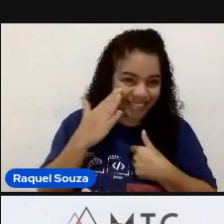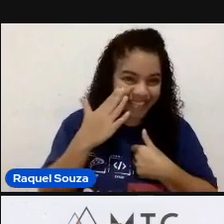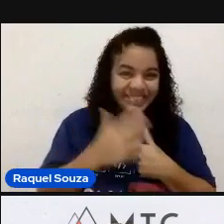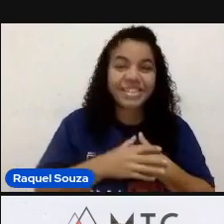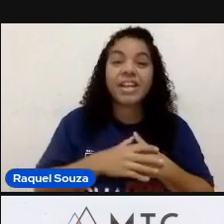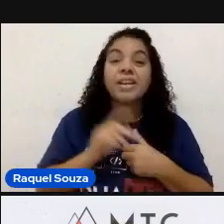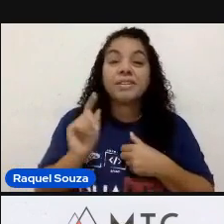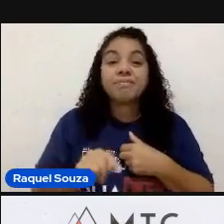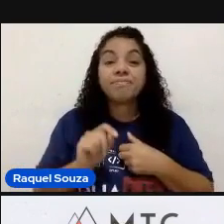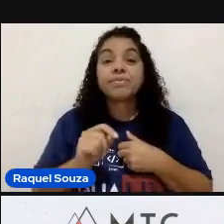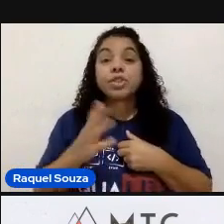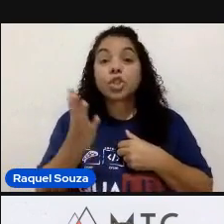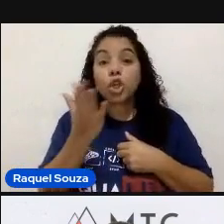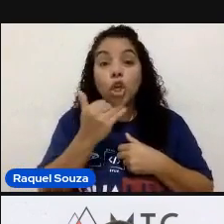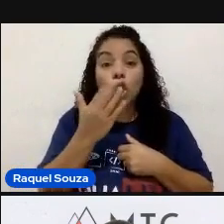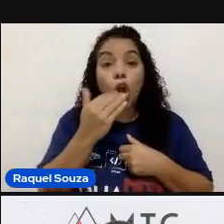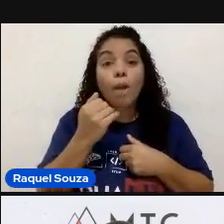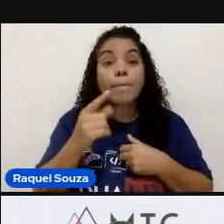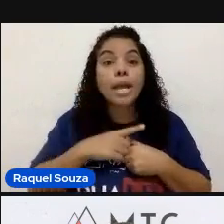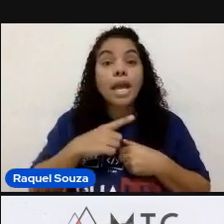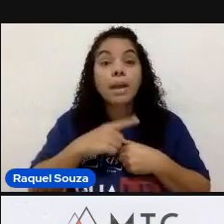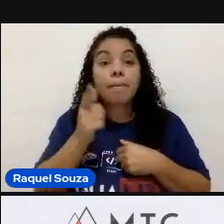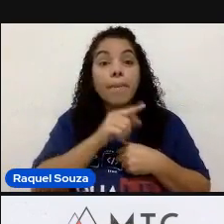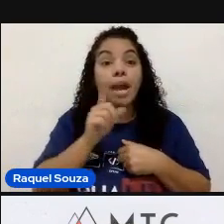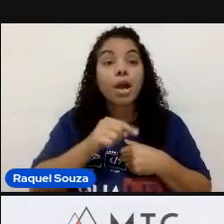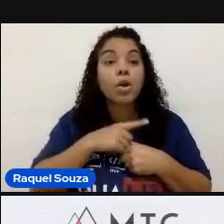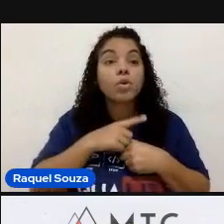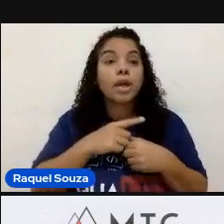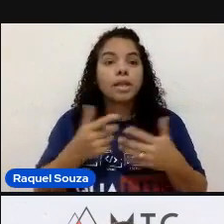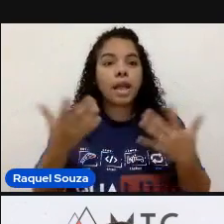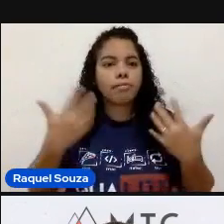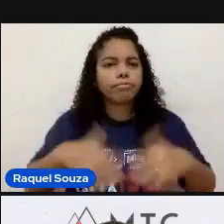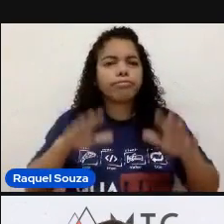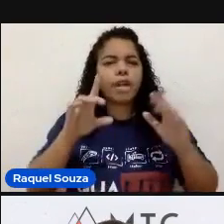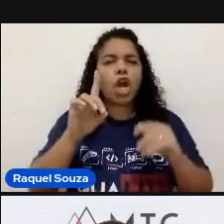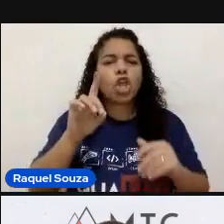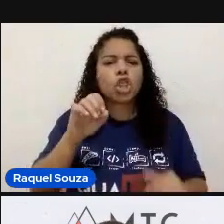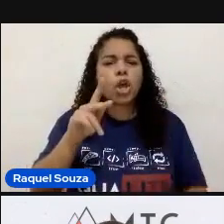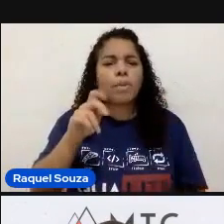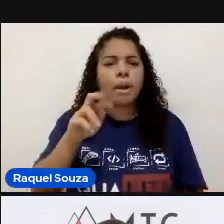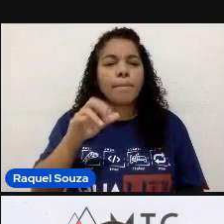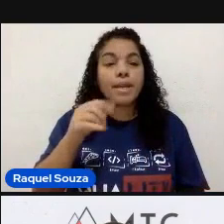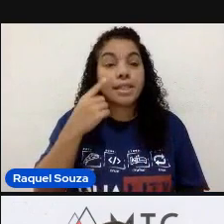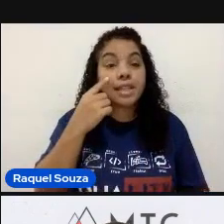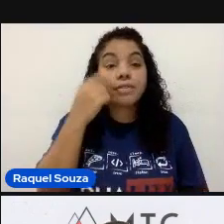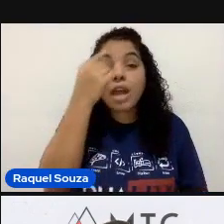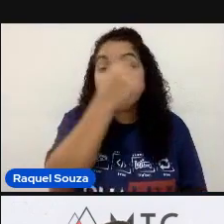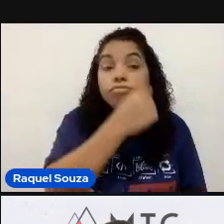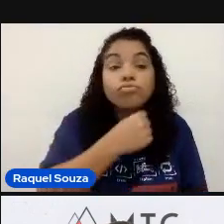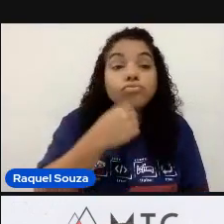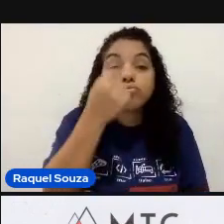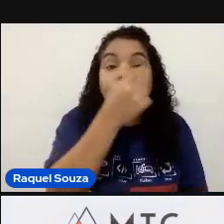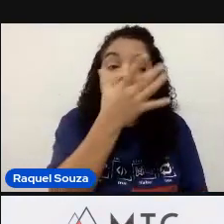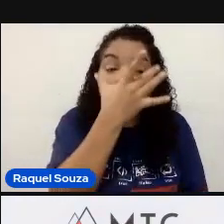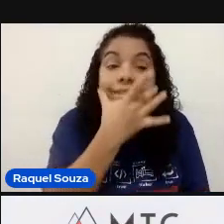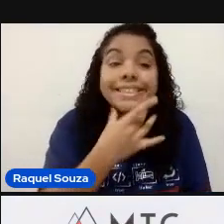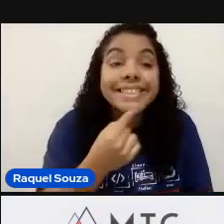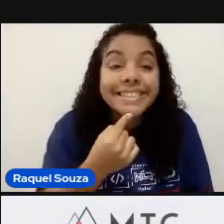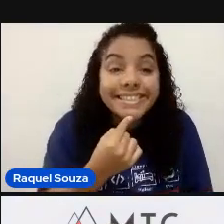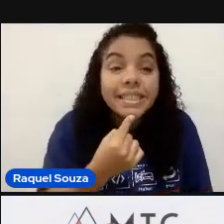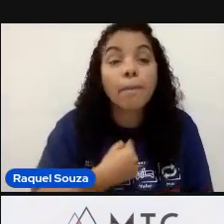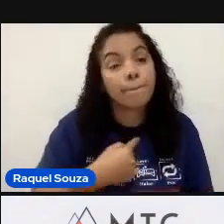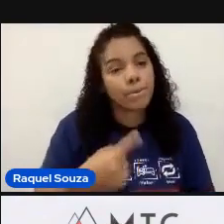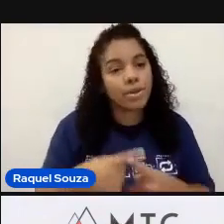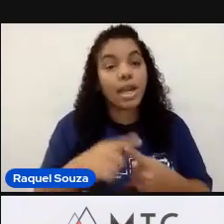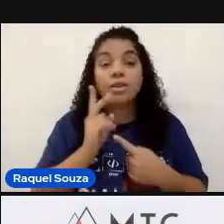Comer para ter uma descarga de dopamina. Tá? O rostinho redondinho aqui da garota é porque eu sempre